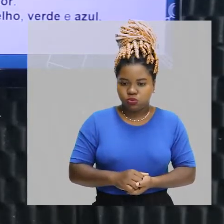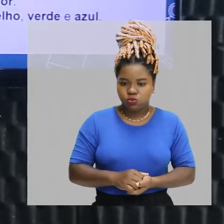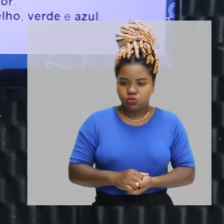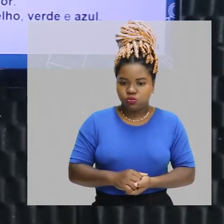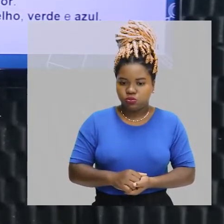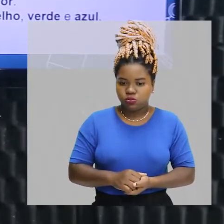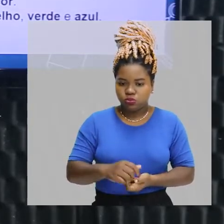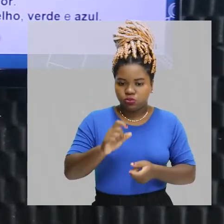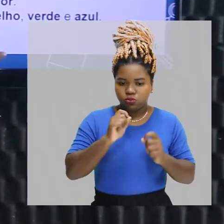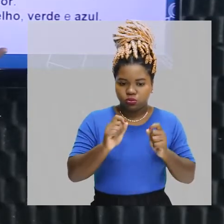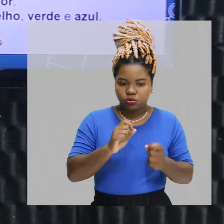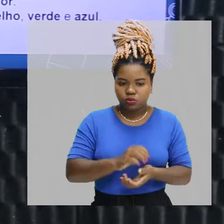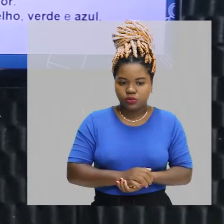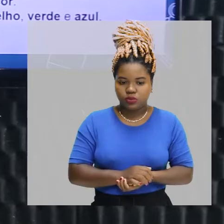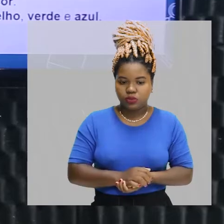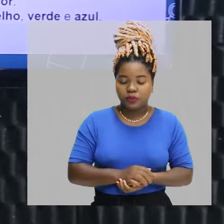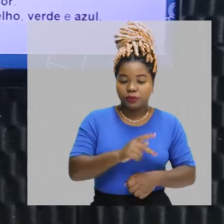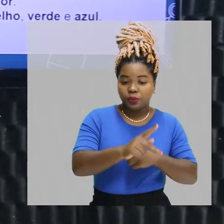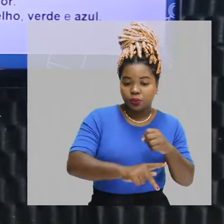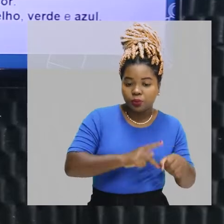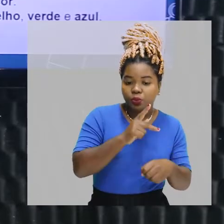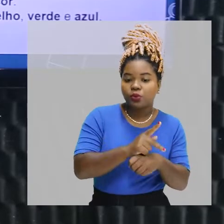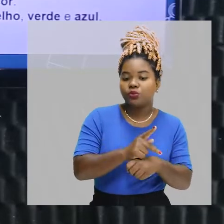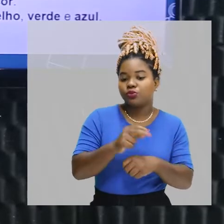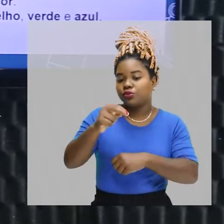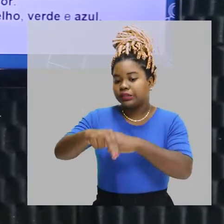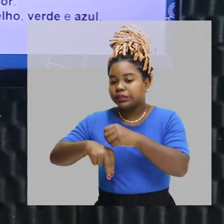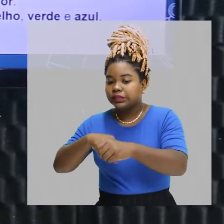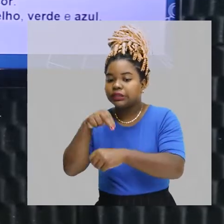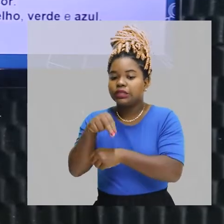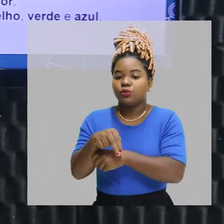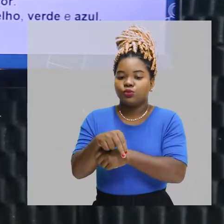exemplo, nós temos os prótons e os nêutrons, tá certo?